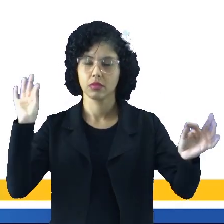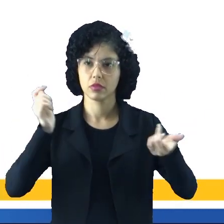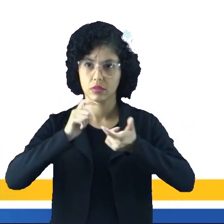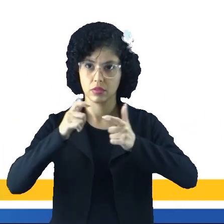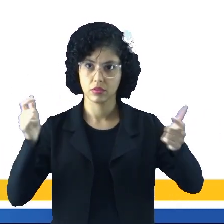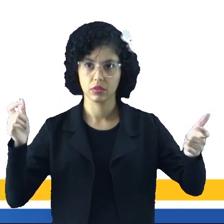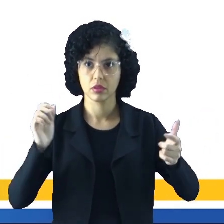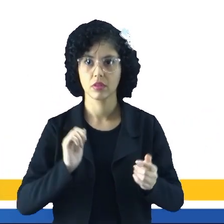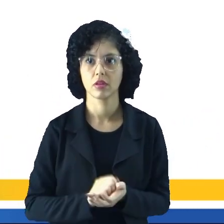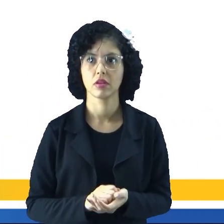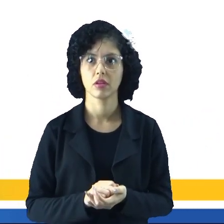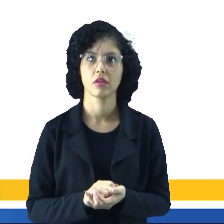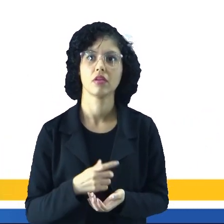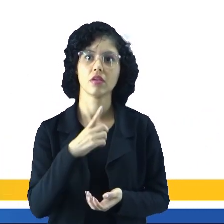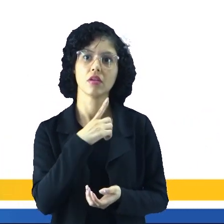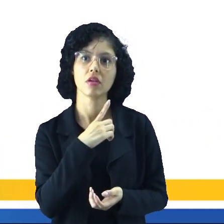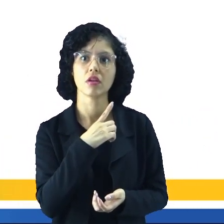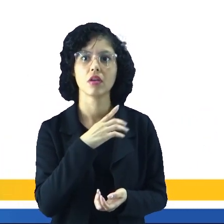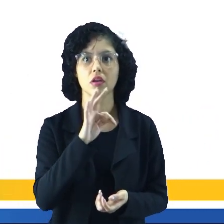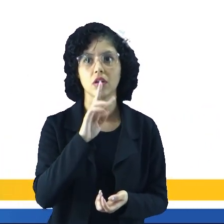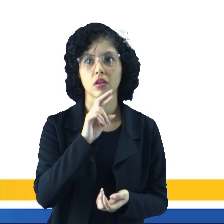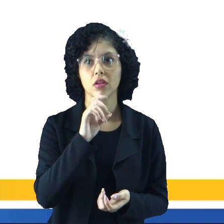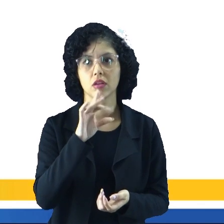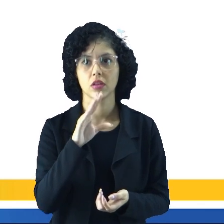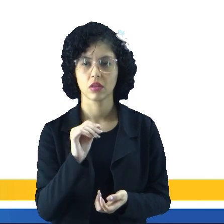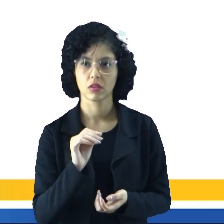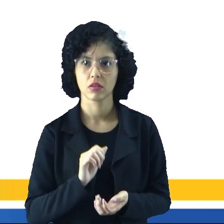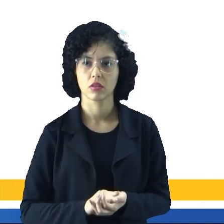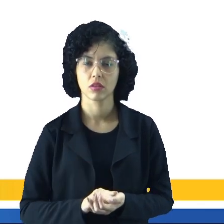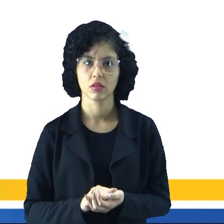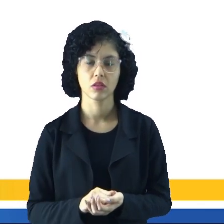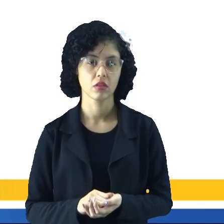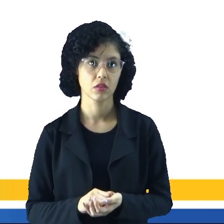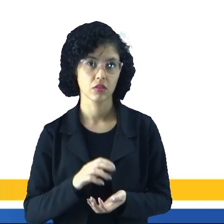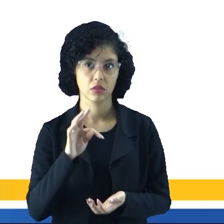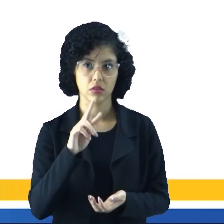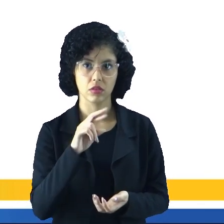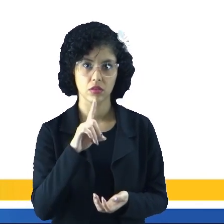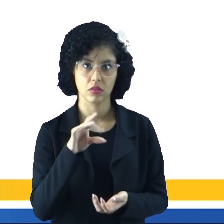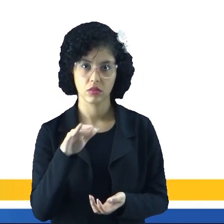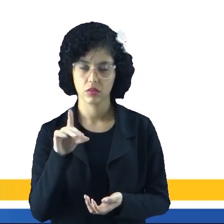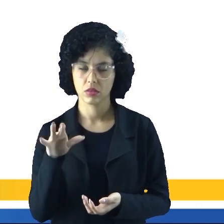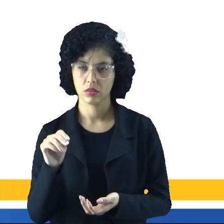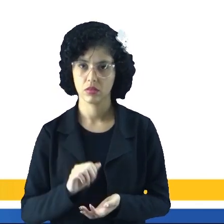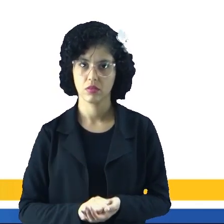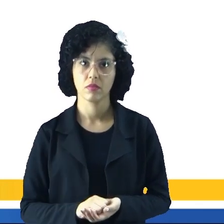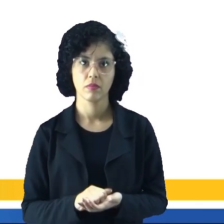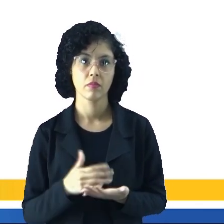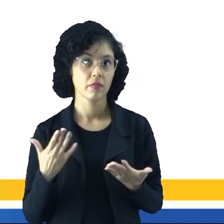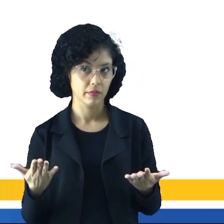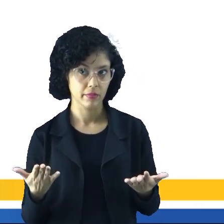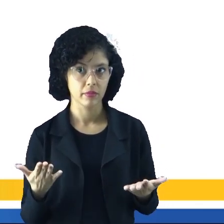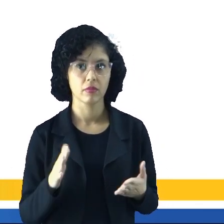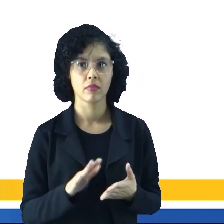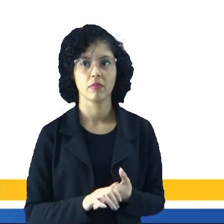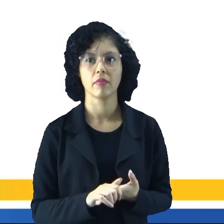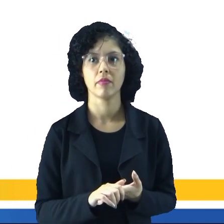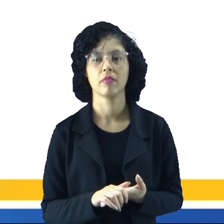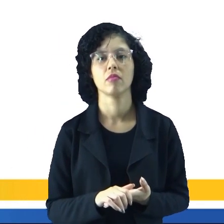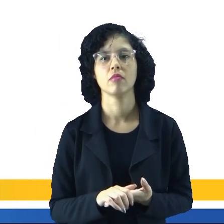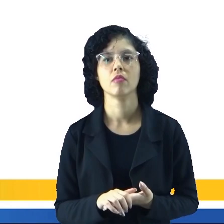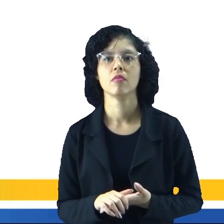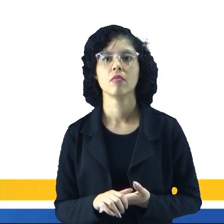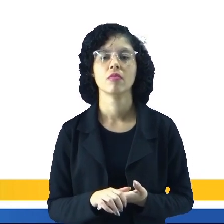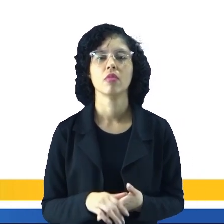a distâncias maiores, que é o que nós conseguimos ouvir, né? Que nós chamamos de trovão. Que fenômeno, né? Que